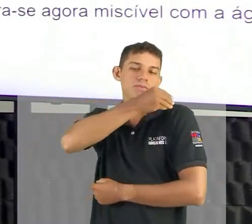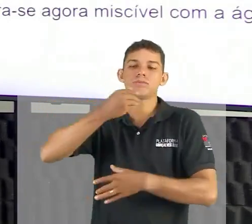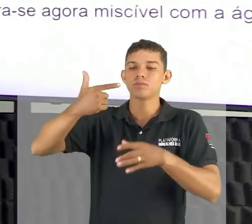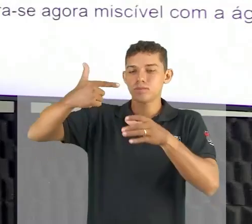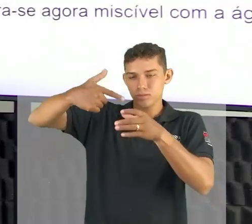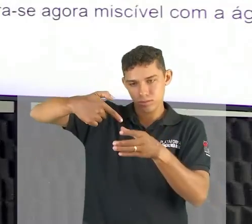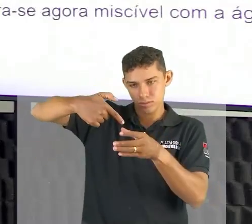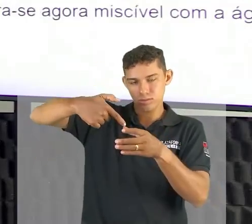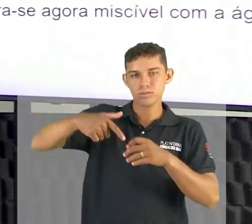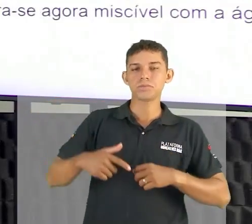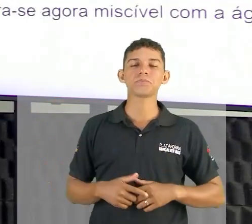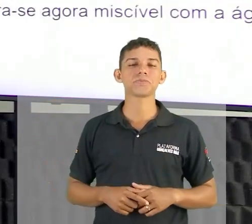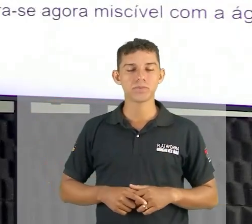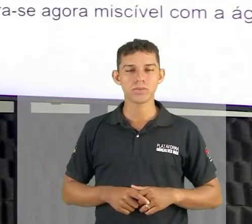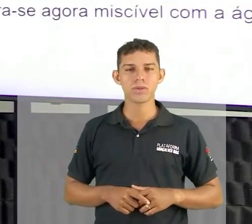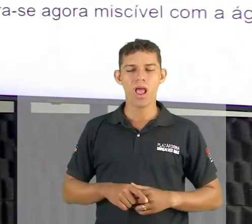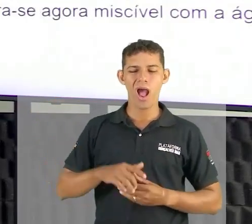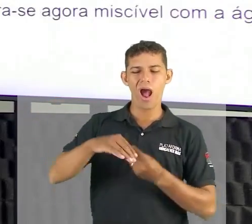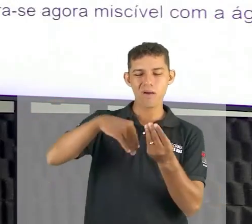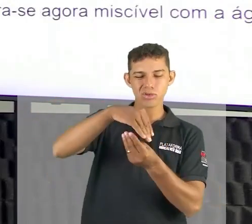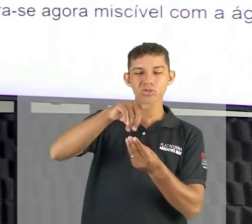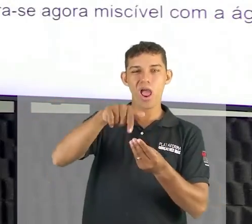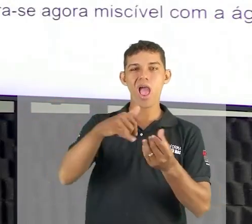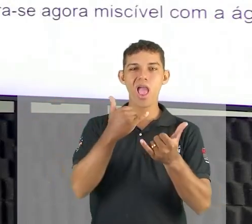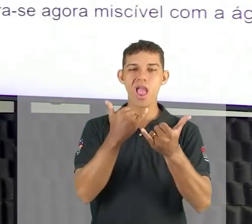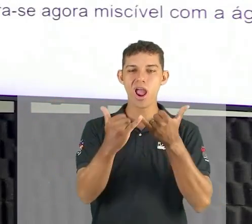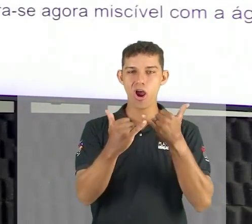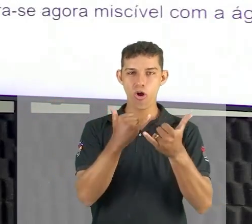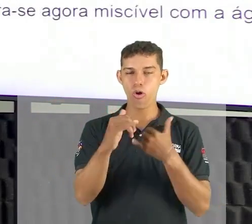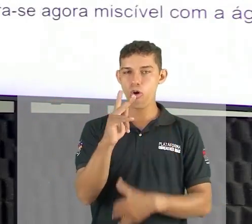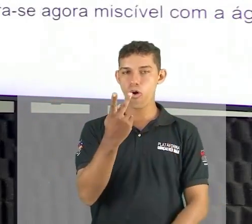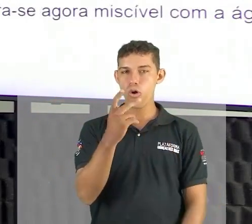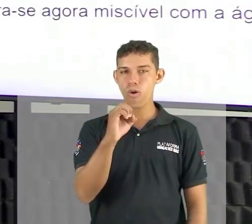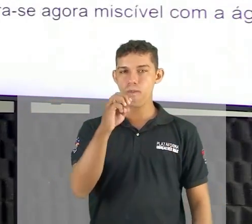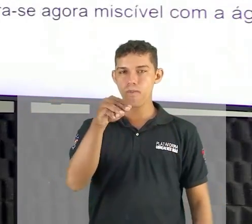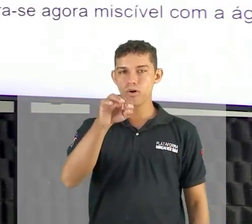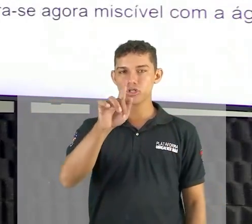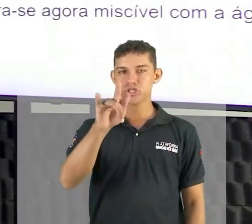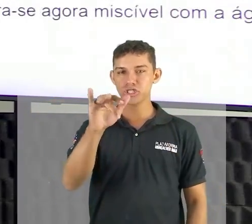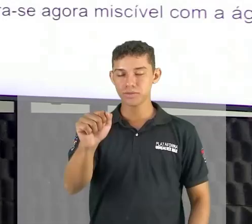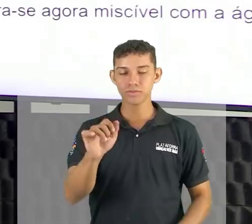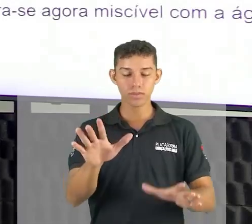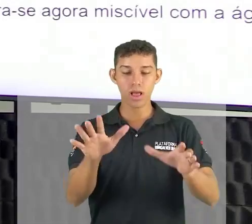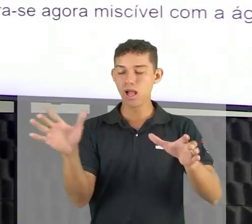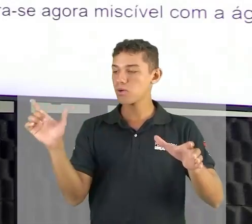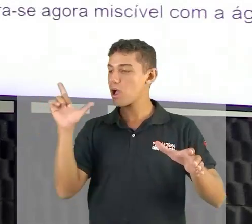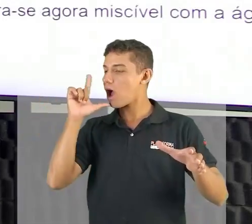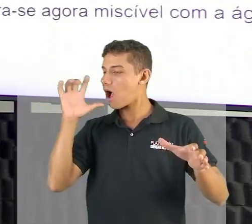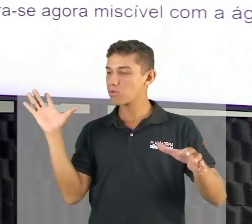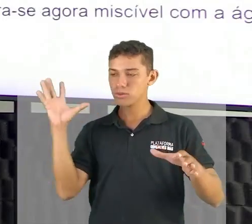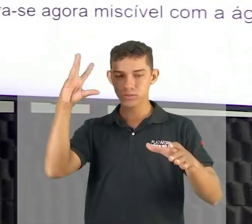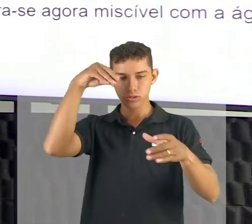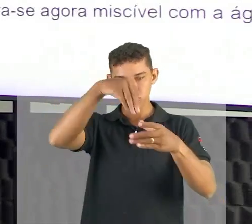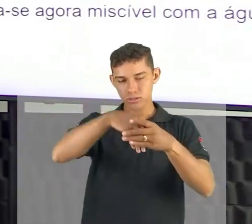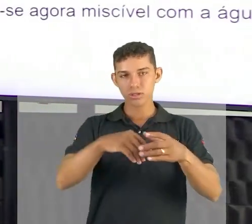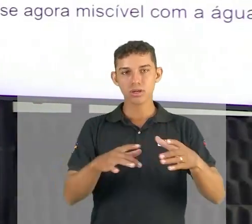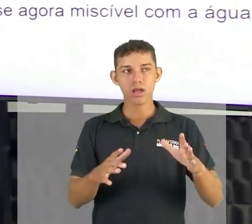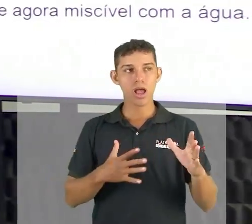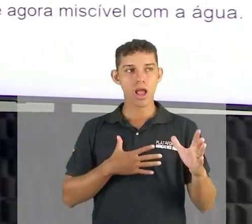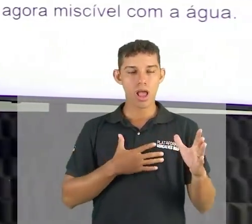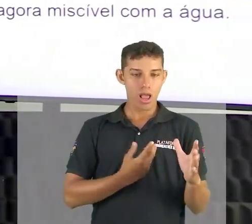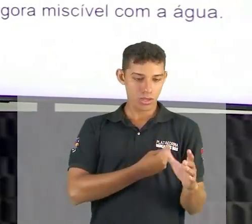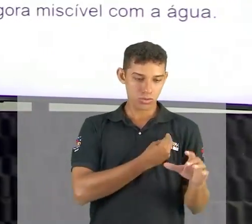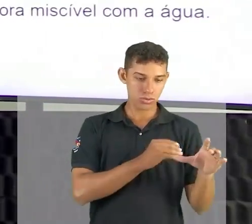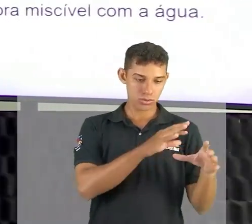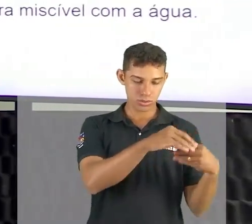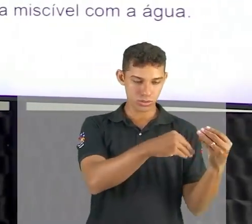A mistura ela é homogênea. Aí tu vai jogar água. O etanol ele está aqui com a gasolina, né? Ele está vivendo aqui com a